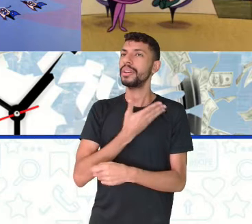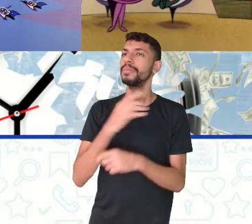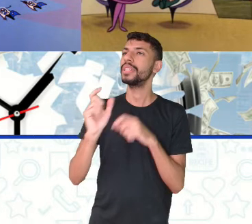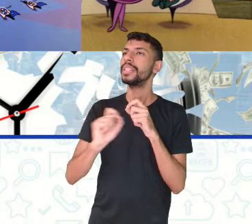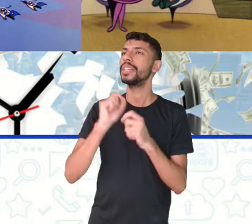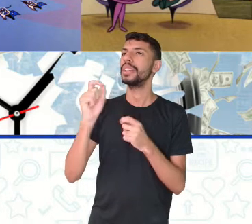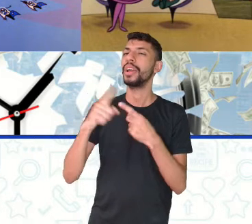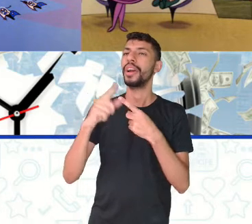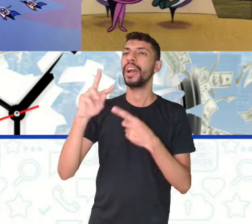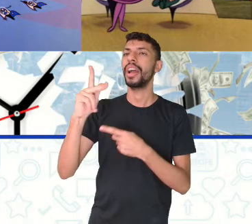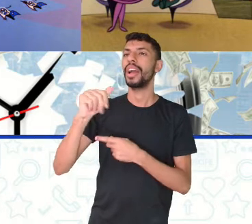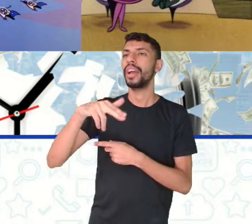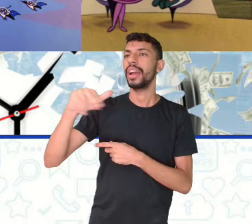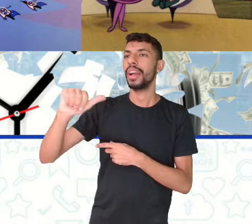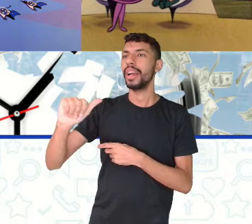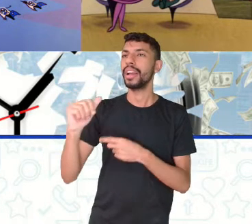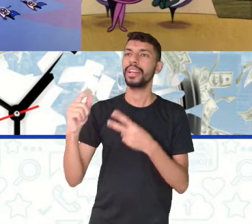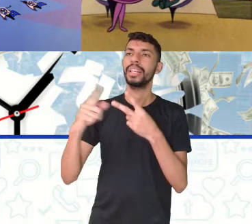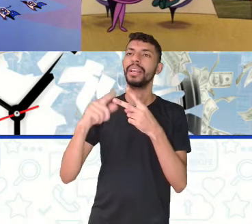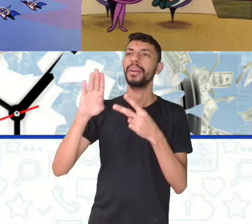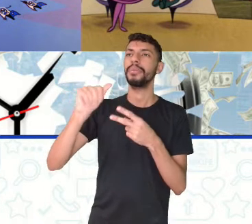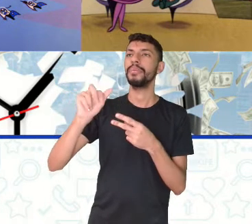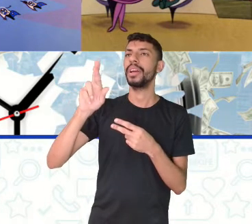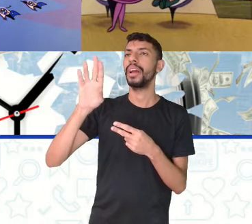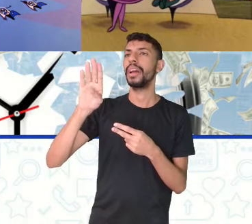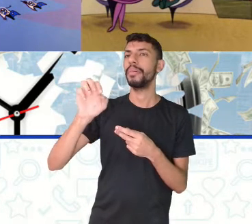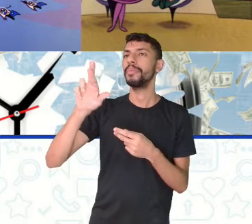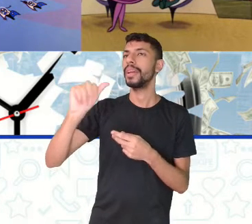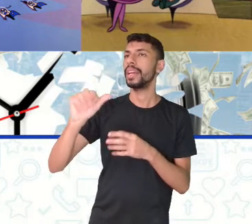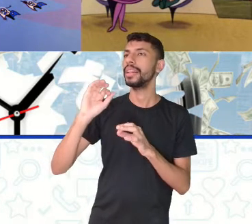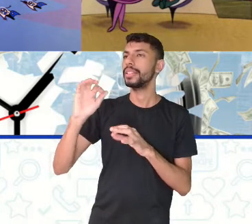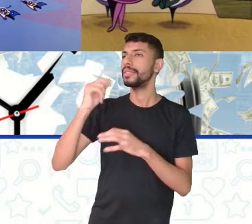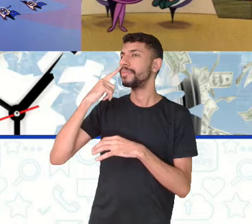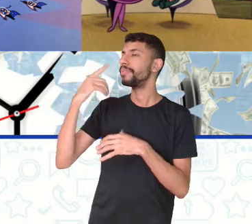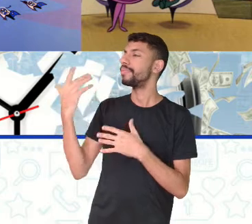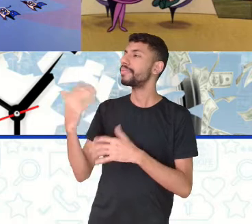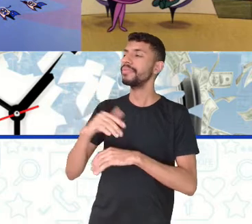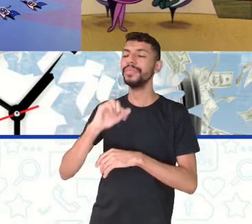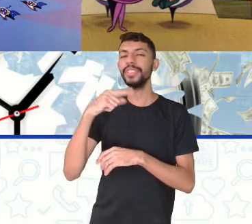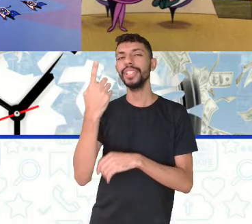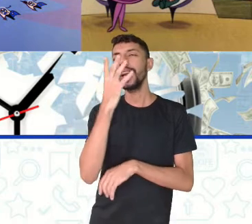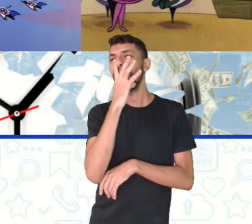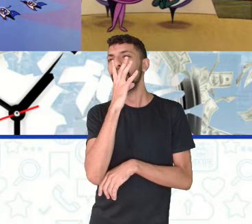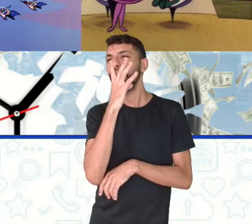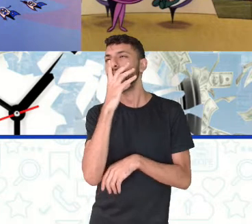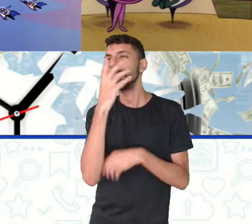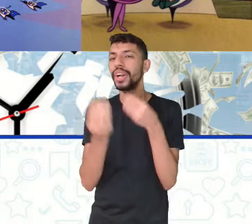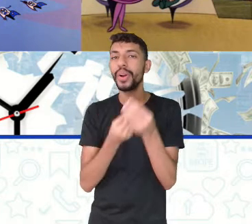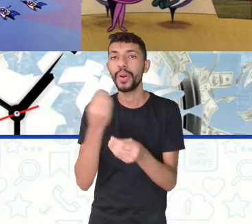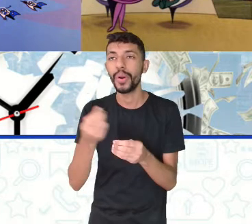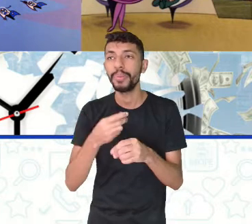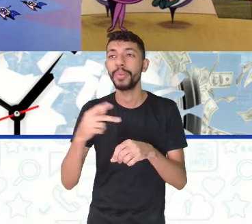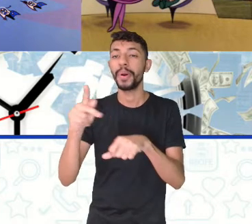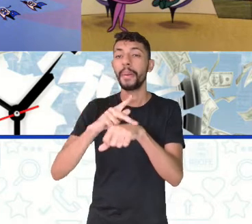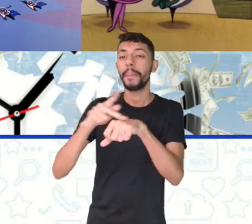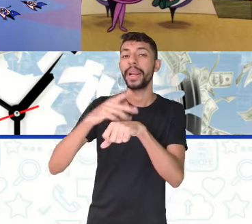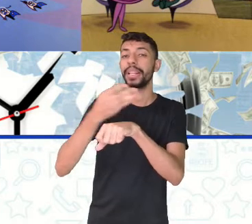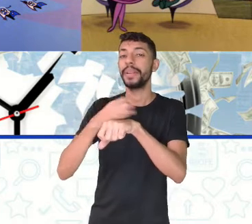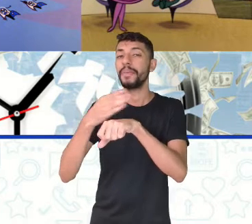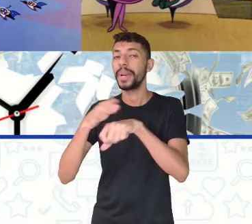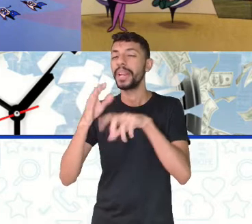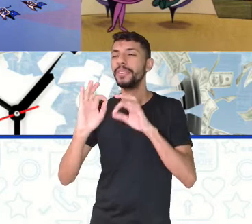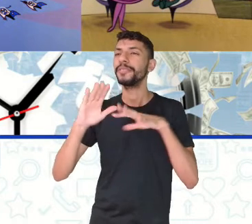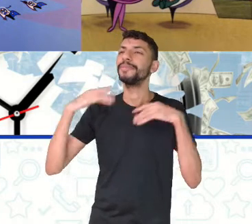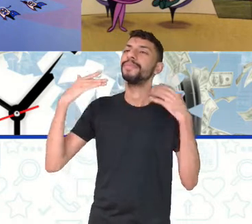e Barbera, ali no desenho sai primeiro Barbera e depois Hanna. Assistíamos na TV preto e branco. E essa dupla é